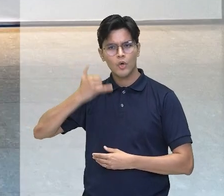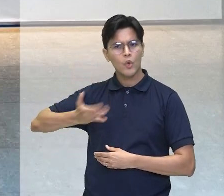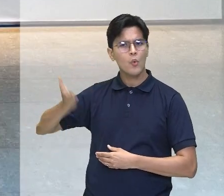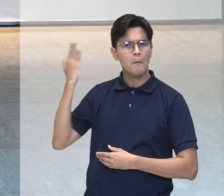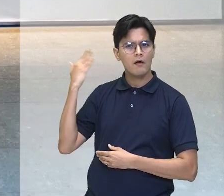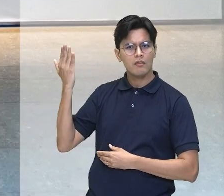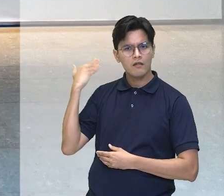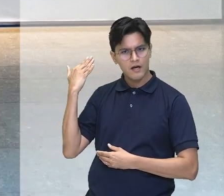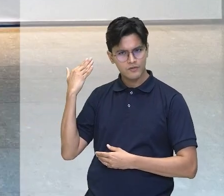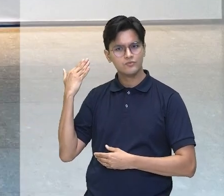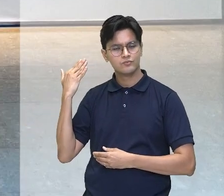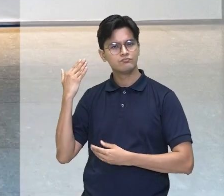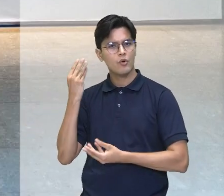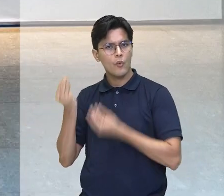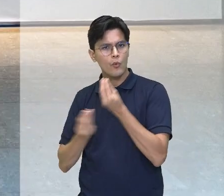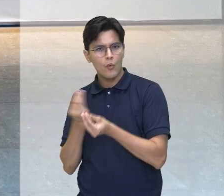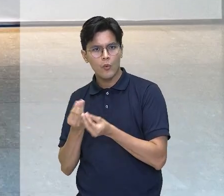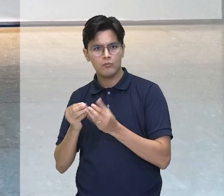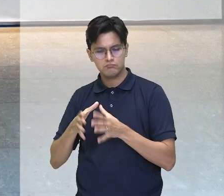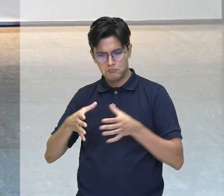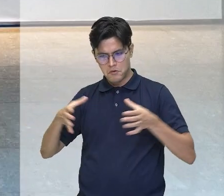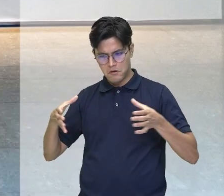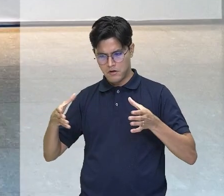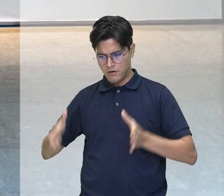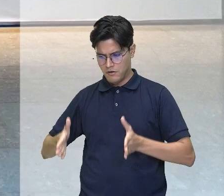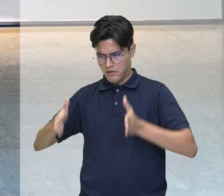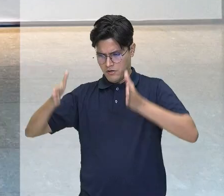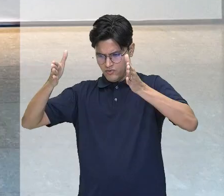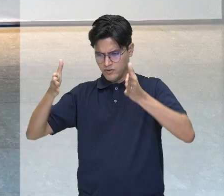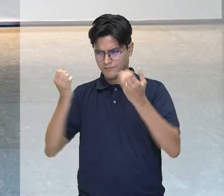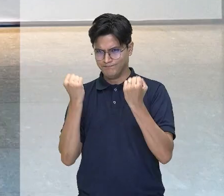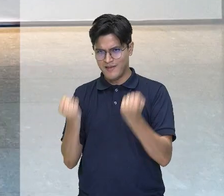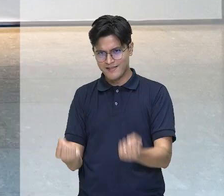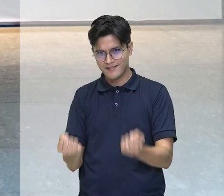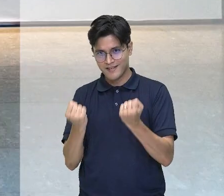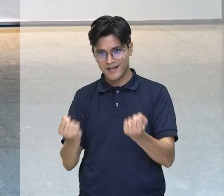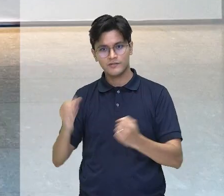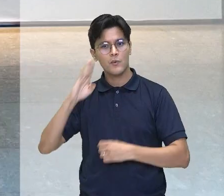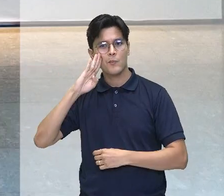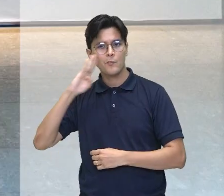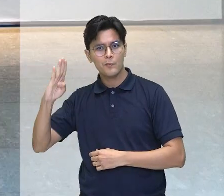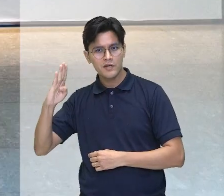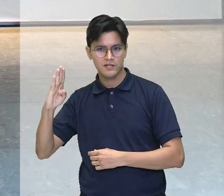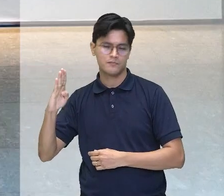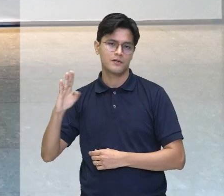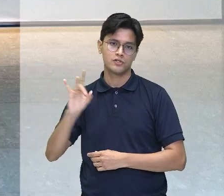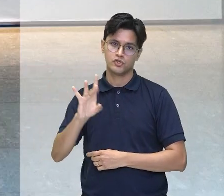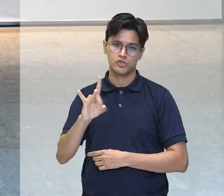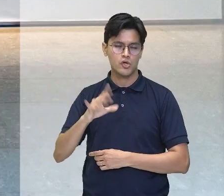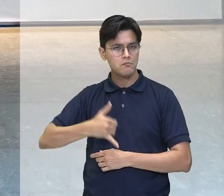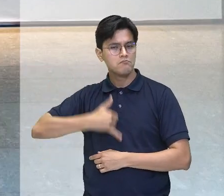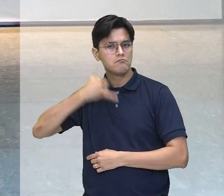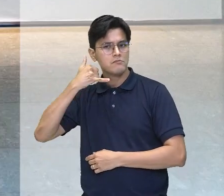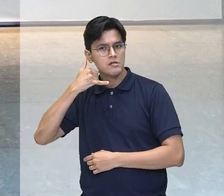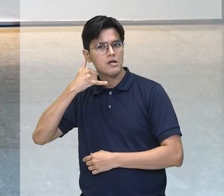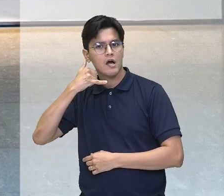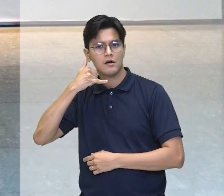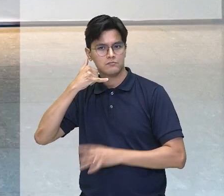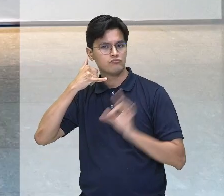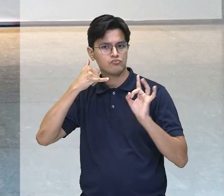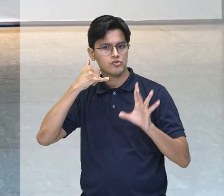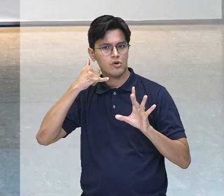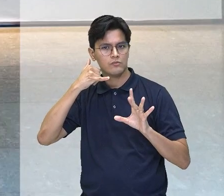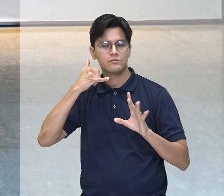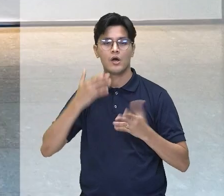antes eles eram volumosos, pesados e principalmente usados aí apenas para fazer chamadas.